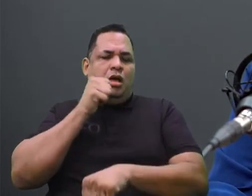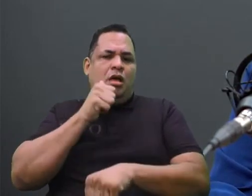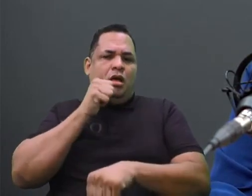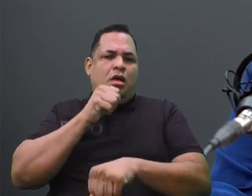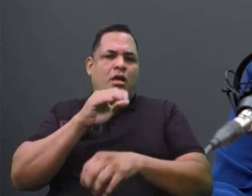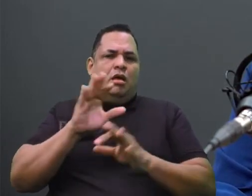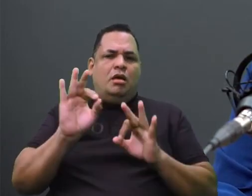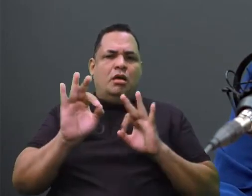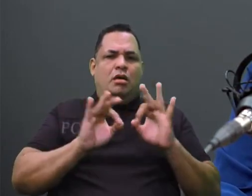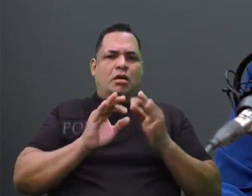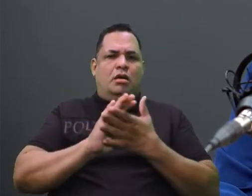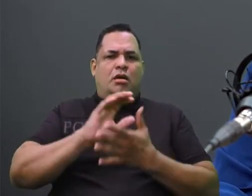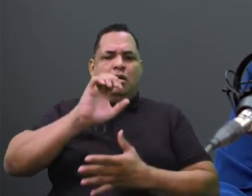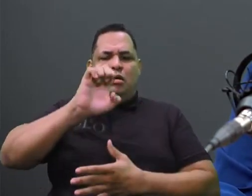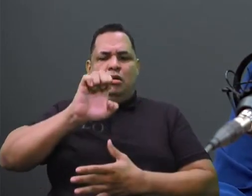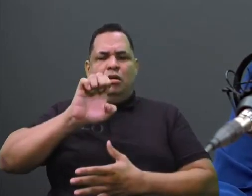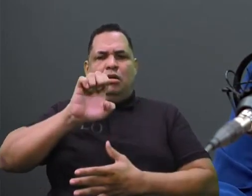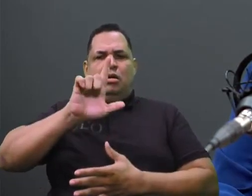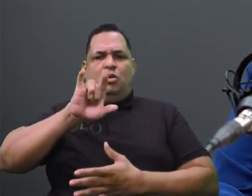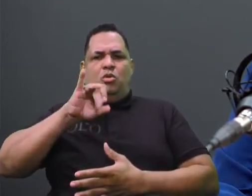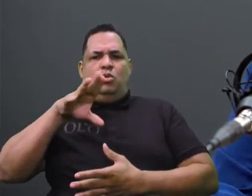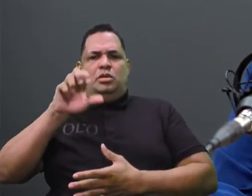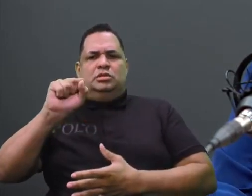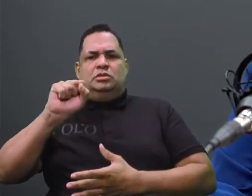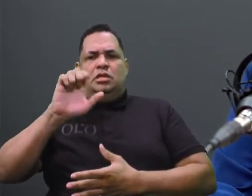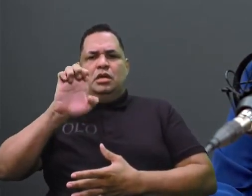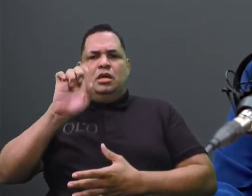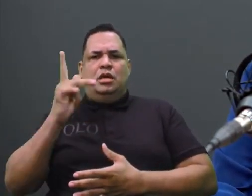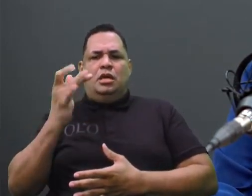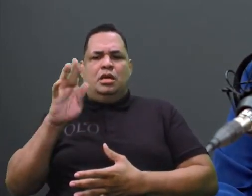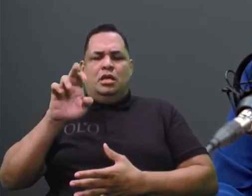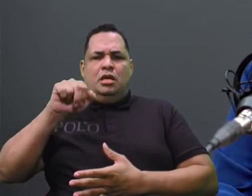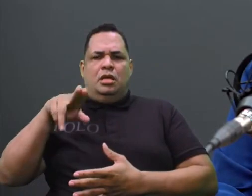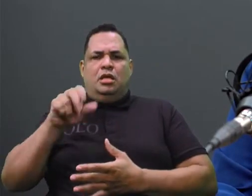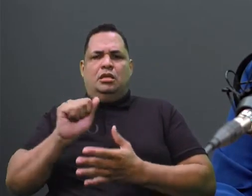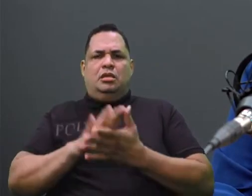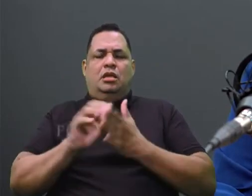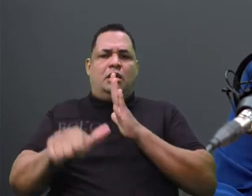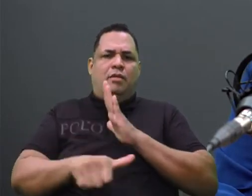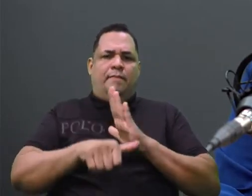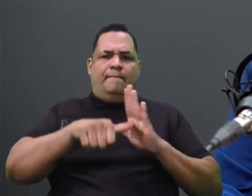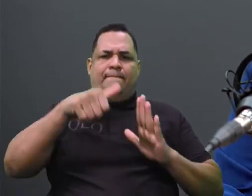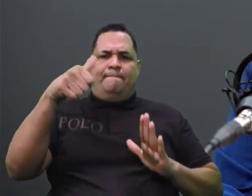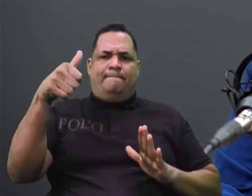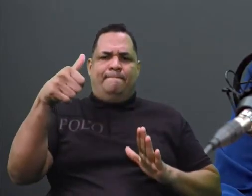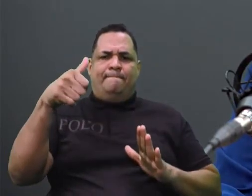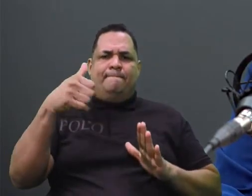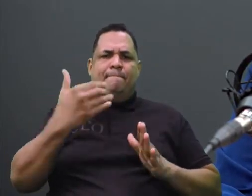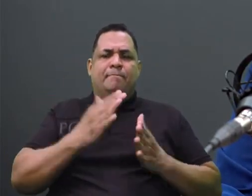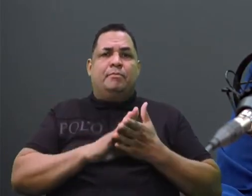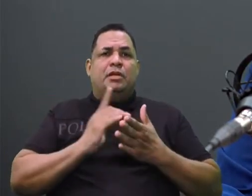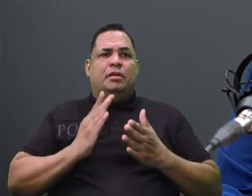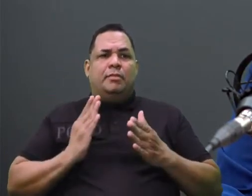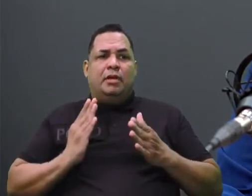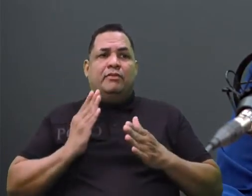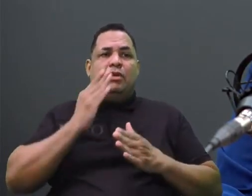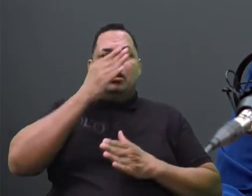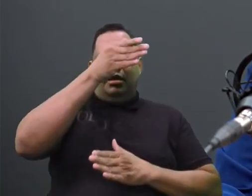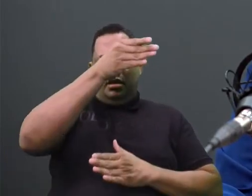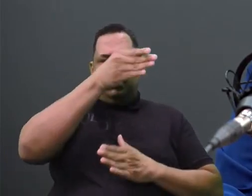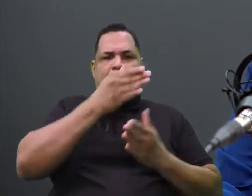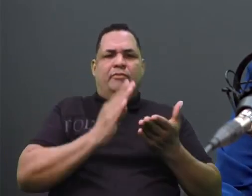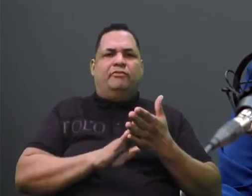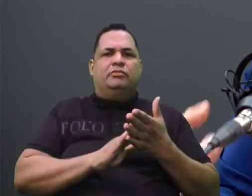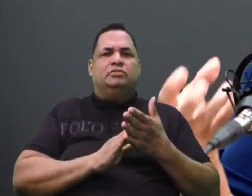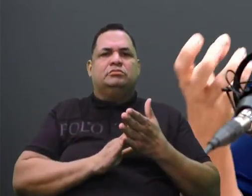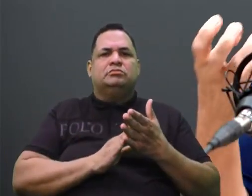era a Heloísa Helena Lima Brandão. Ela foi a primeira a ir para o Instituto Nacional de Educação de